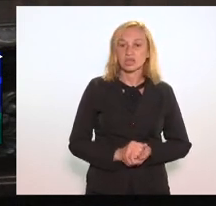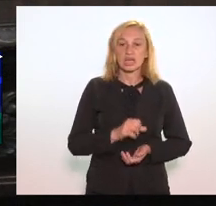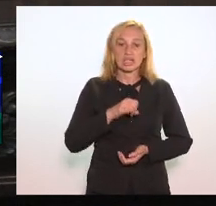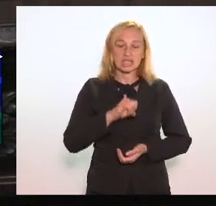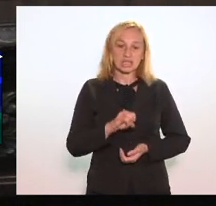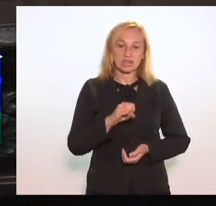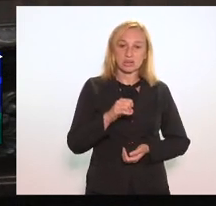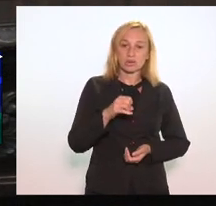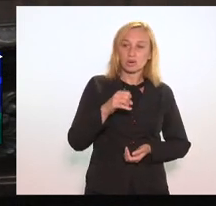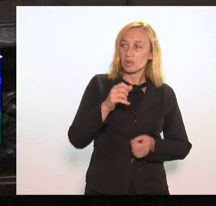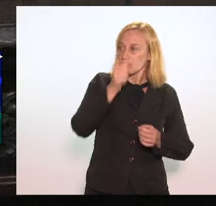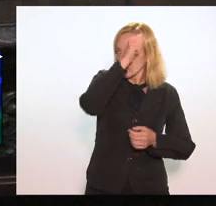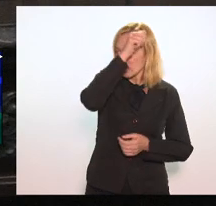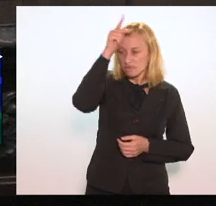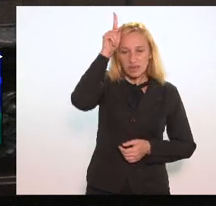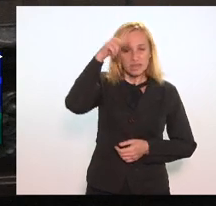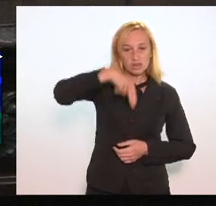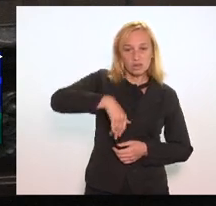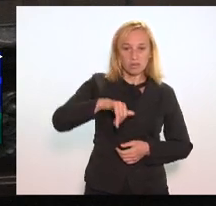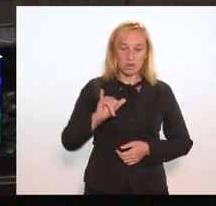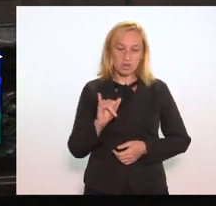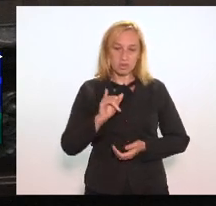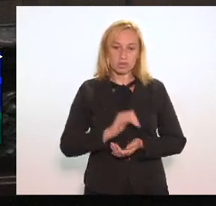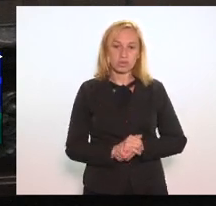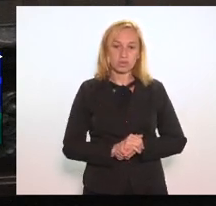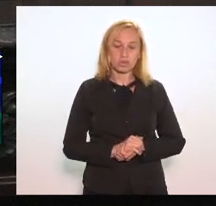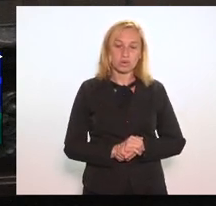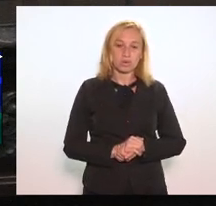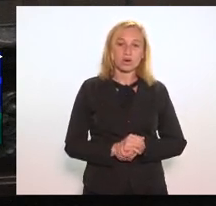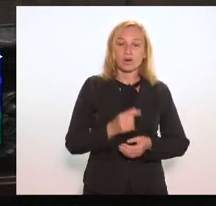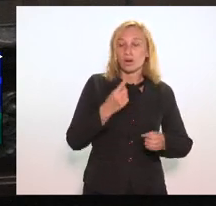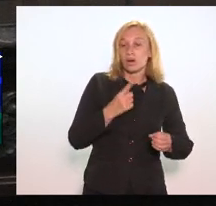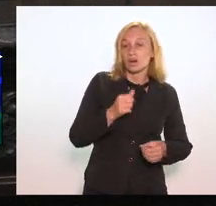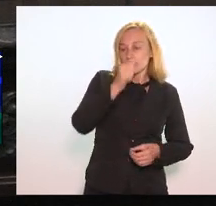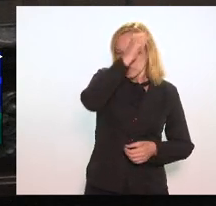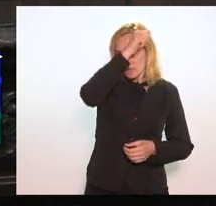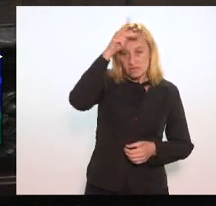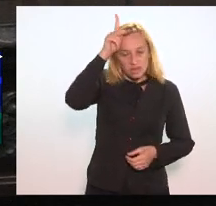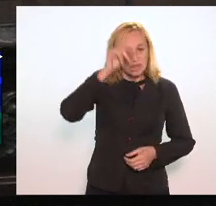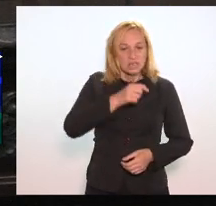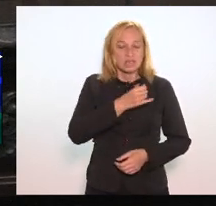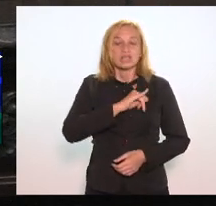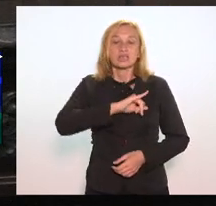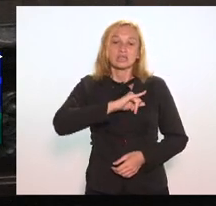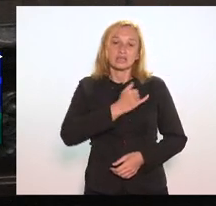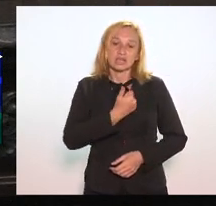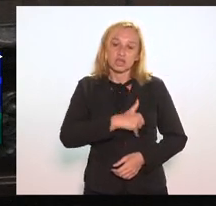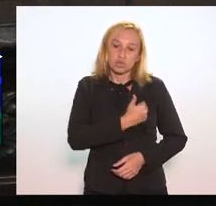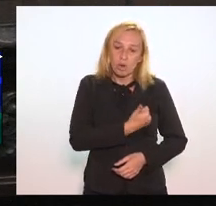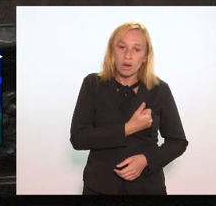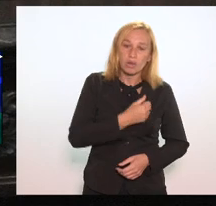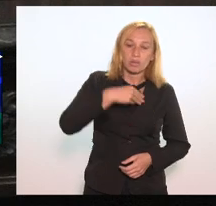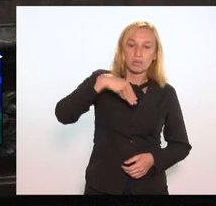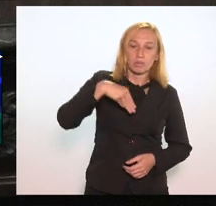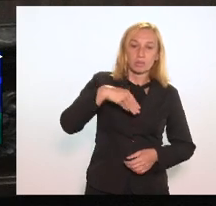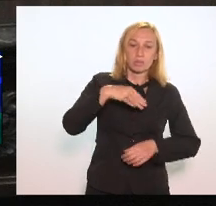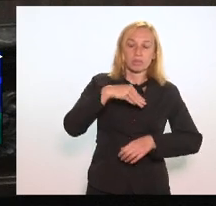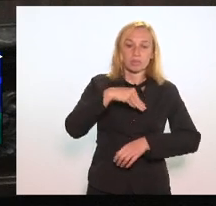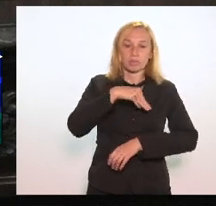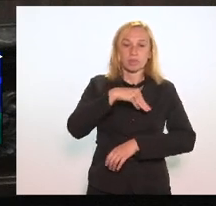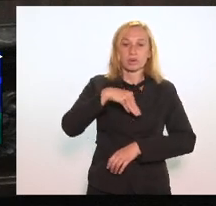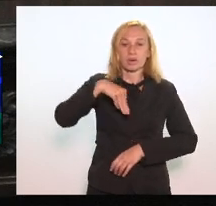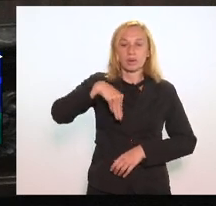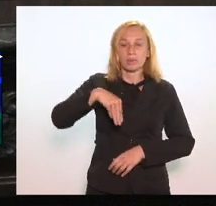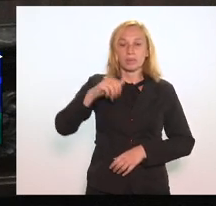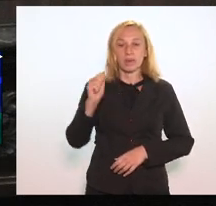Nova Iguaçu tomar decisões não adianta o prefeito de São João de má-fé de Belford Roxo se o prefeito